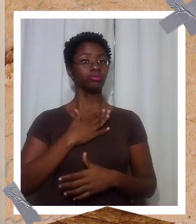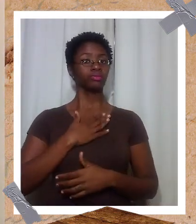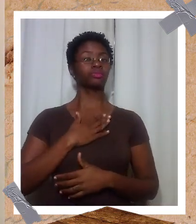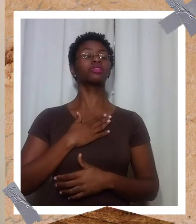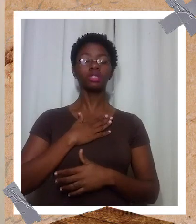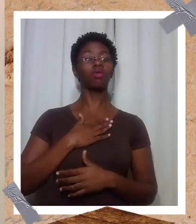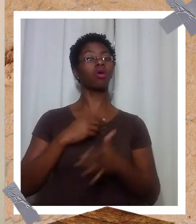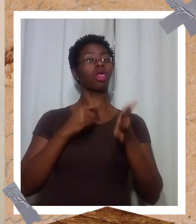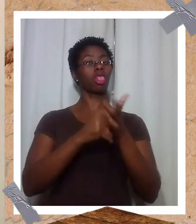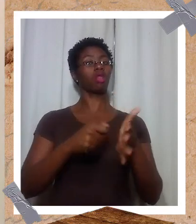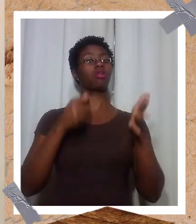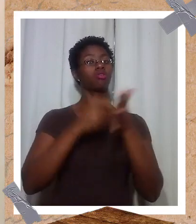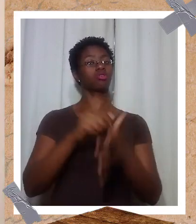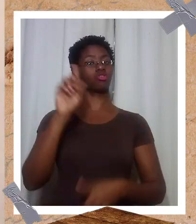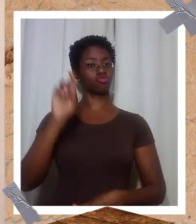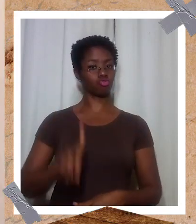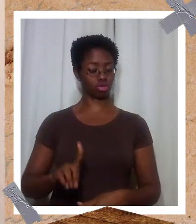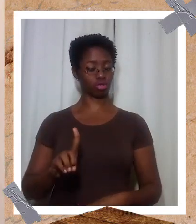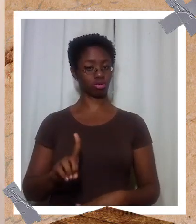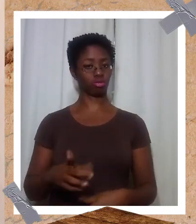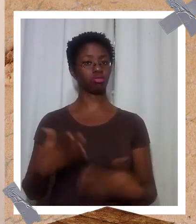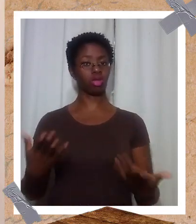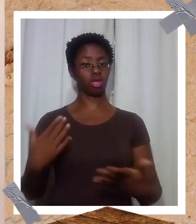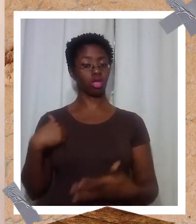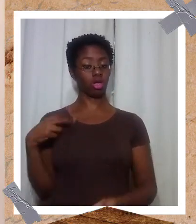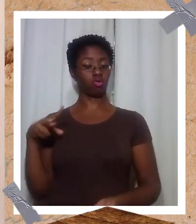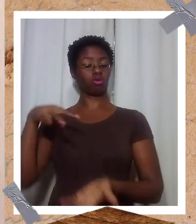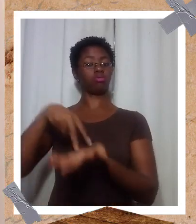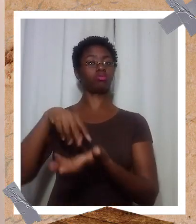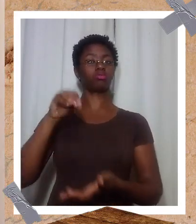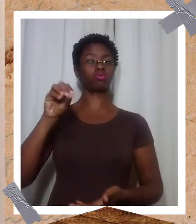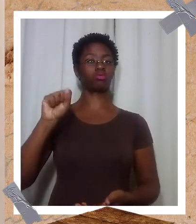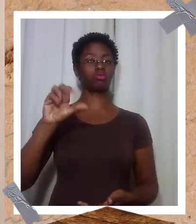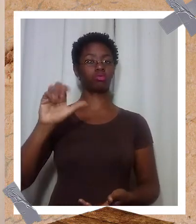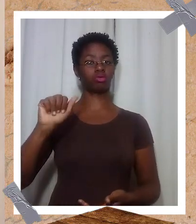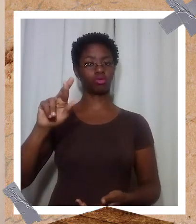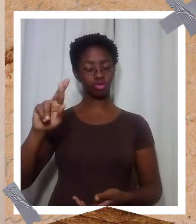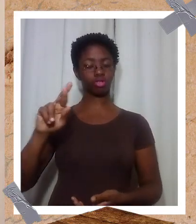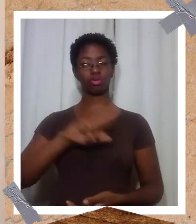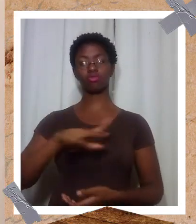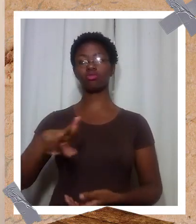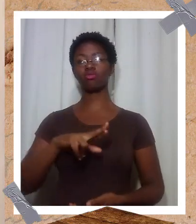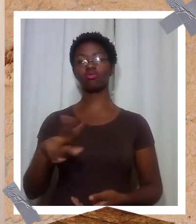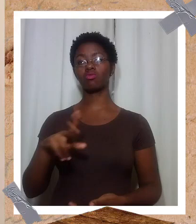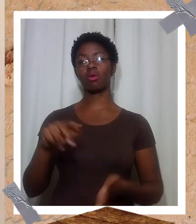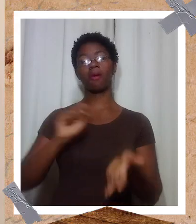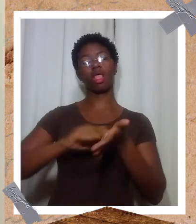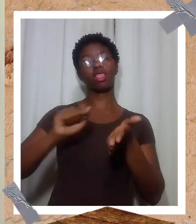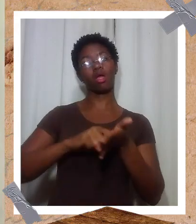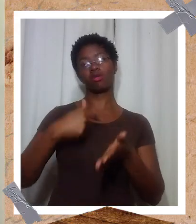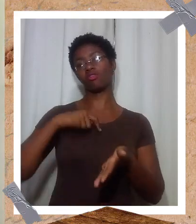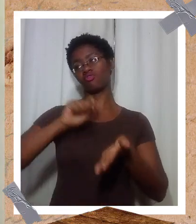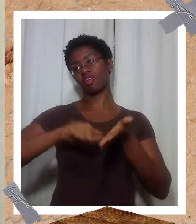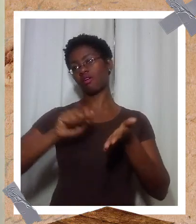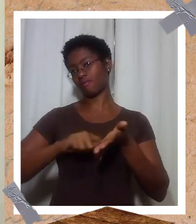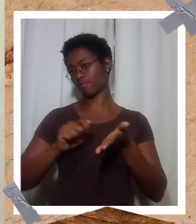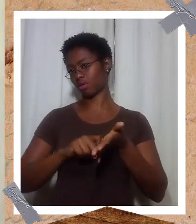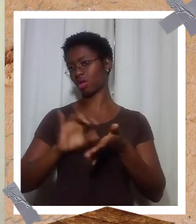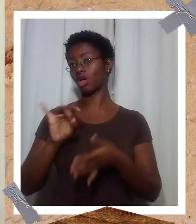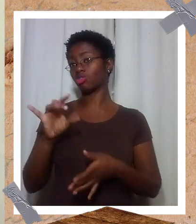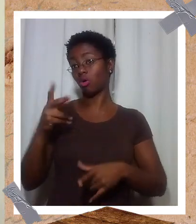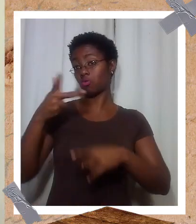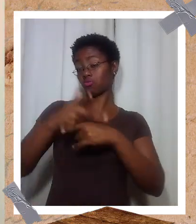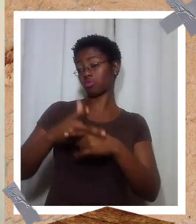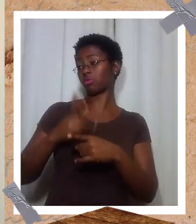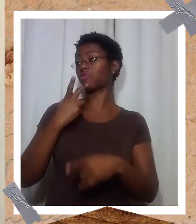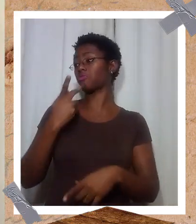Oscar pelo um filme que eu pensei, pelo roteiro que eu construí. Eu chego ali no Oscar pelo documentário que relata a minha vida,